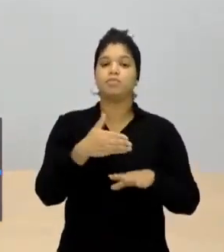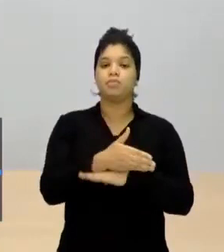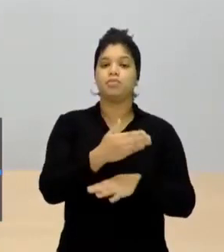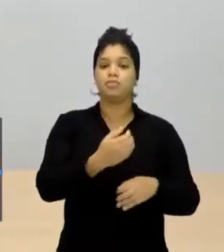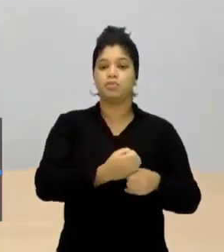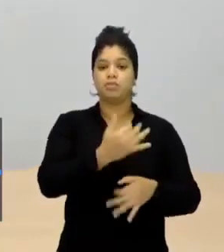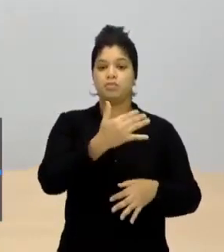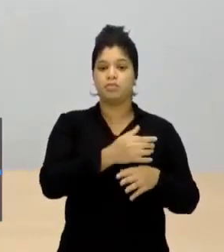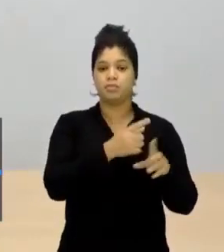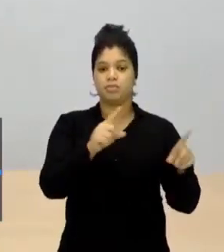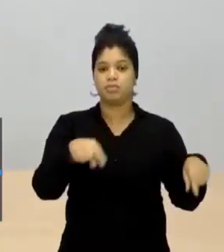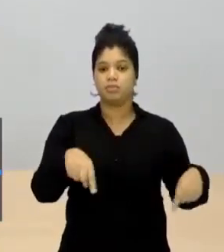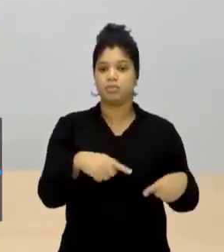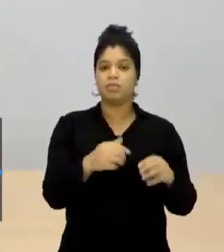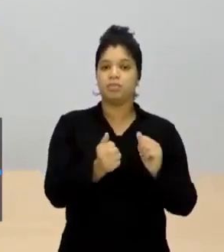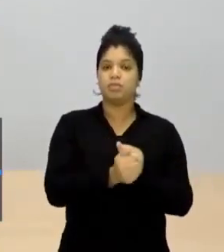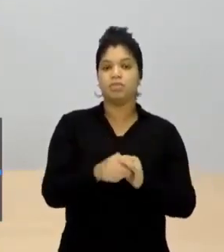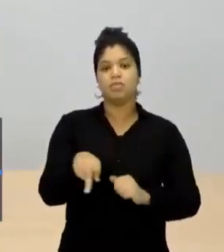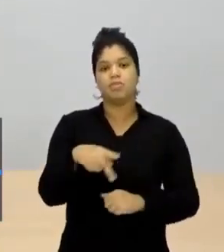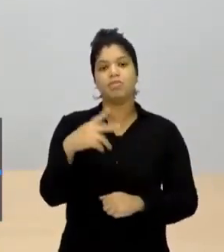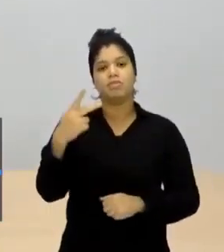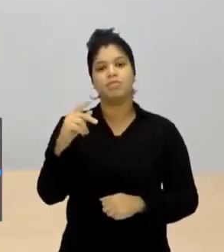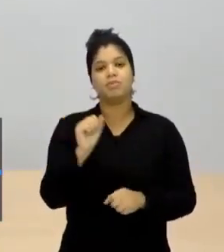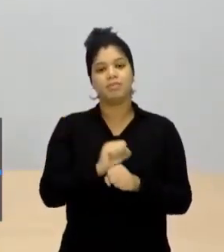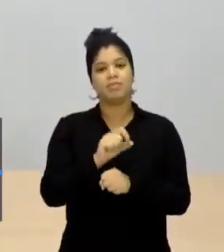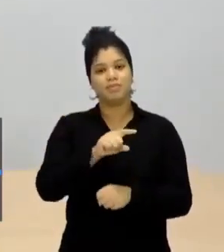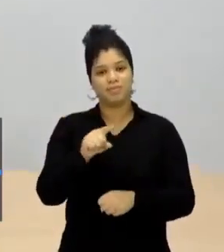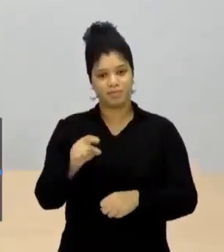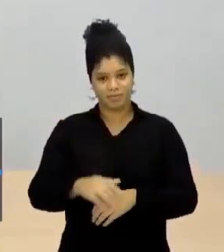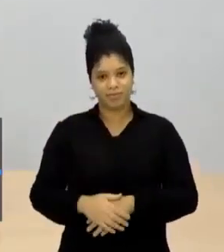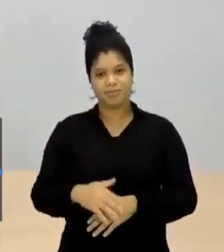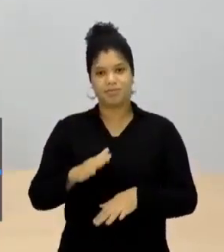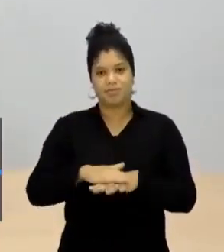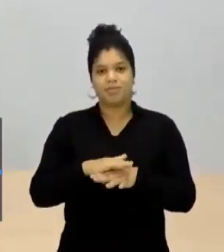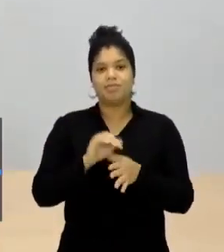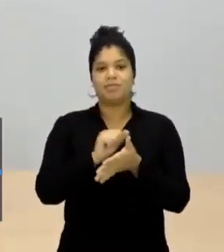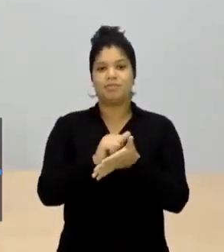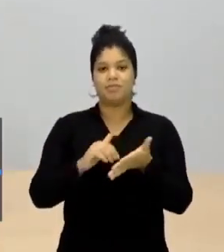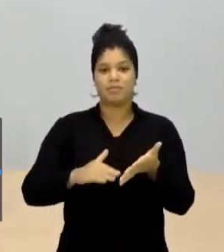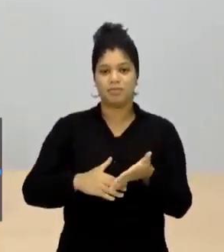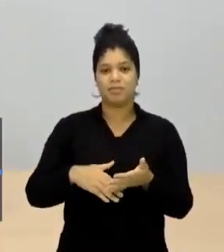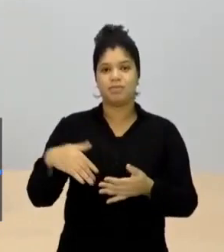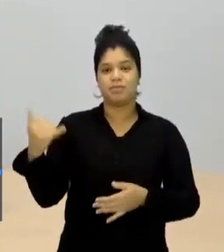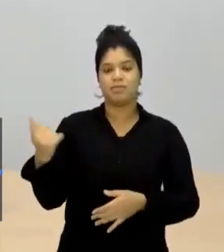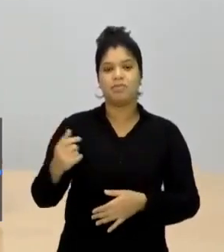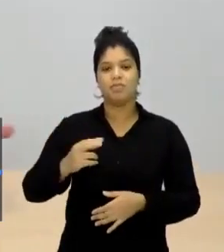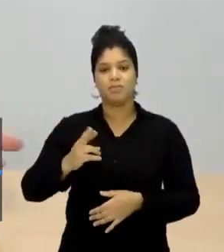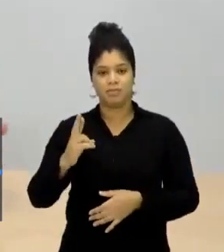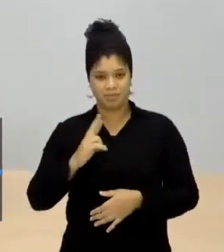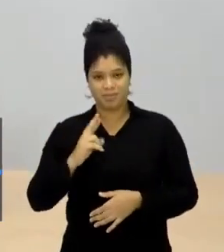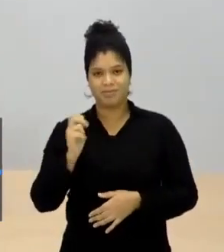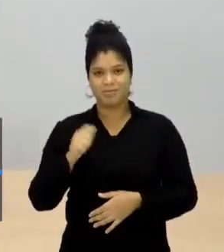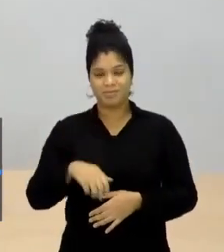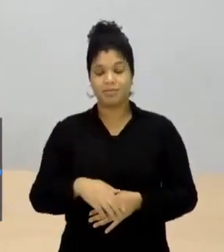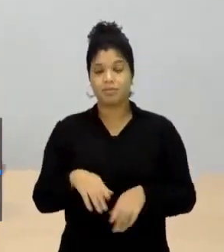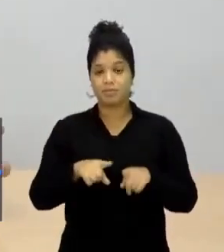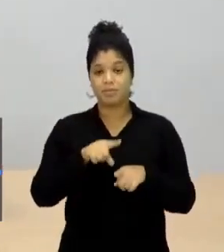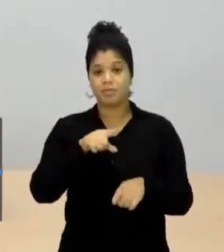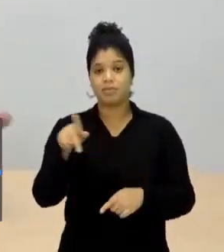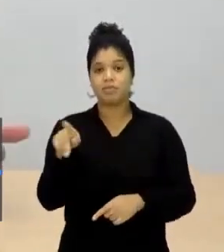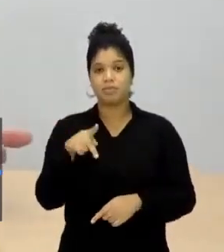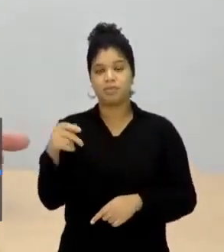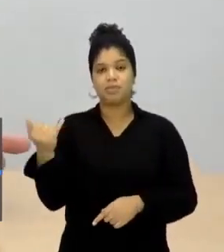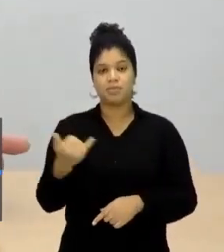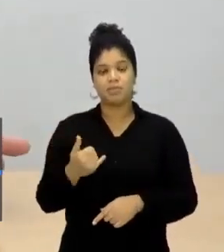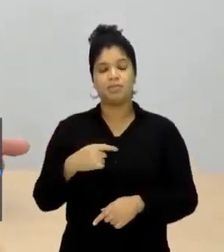chat da sua turma, o seu professor estará te esperando. Faça as atividades, envie as respostas e vocês, professores, repassem para